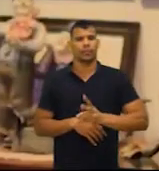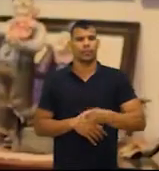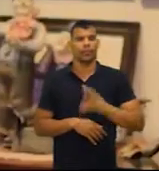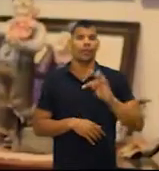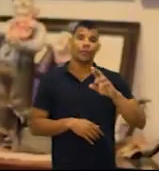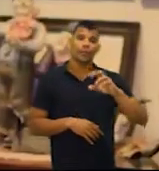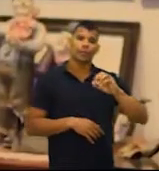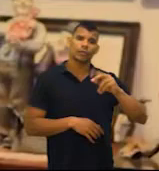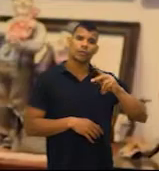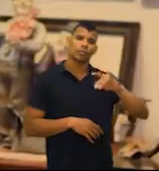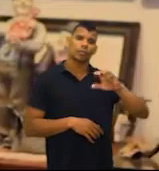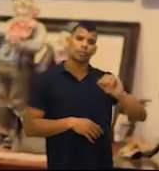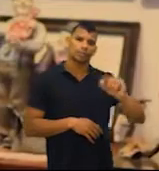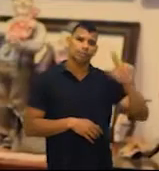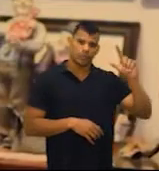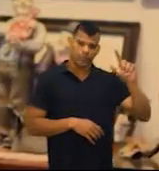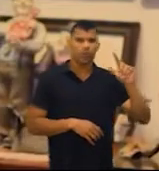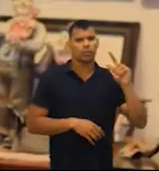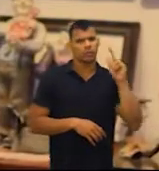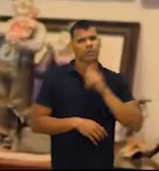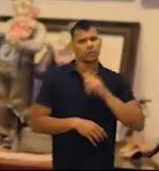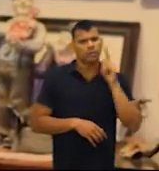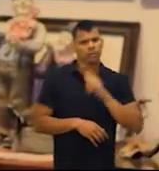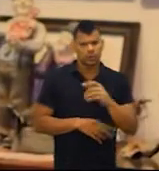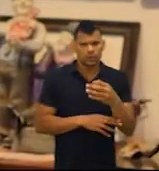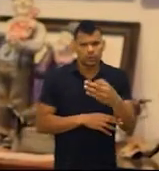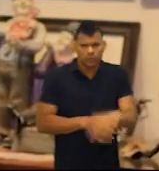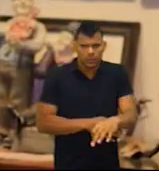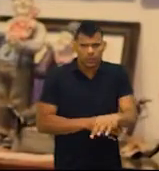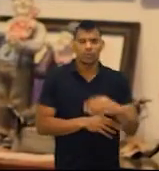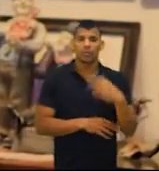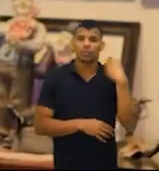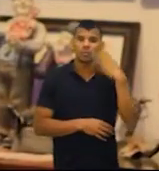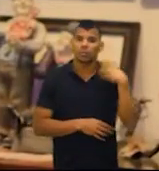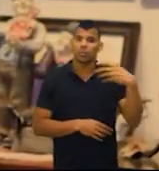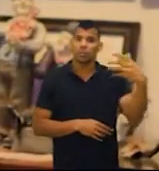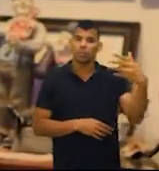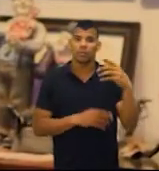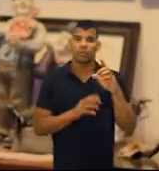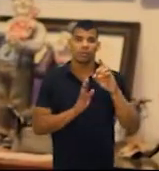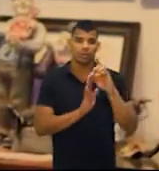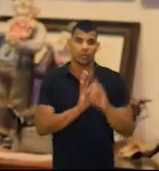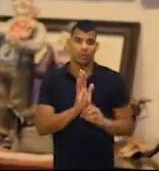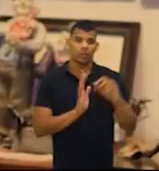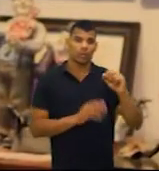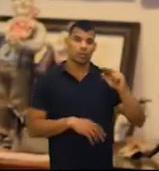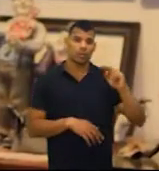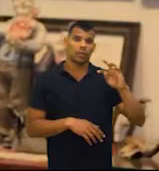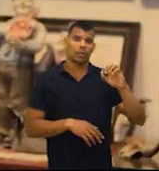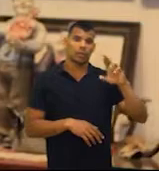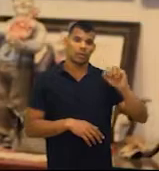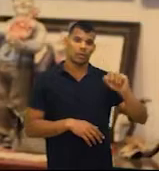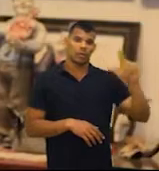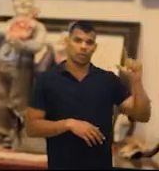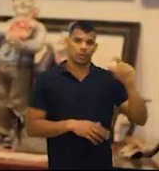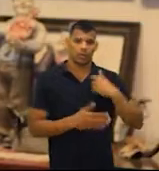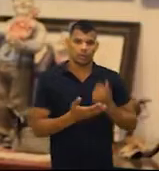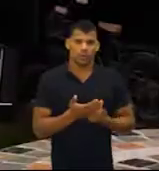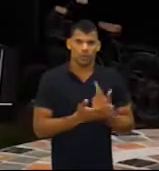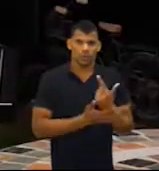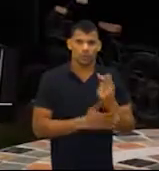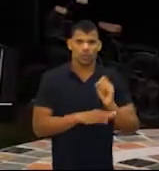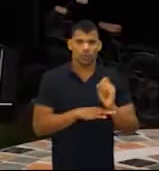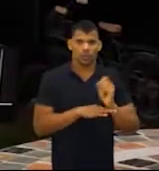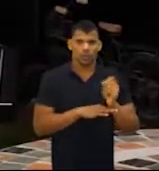bem, não vendeu? Foi uma música muito executada. Eu me lembro que vendeu tão bem que com os direitos autorais você comprou o seu primeiro carro, um Fusquinha